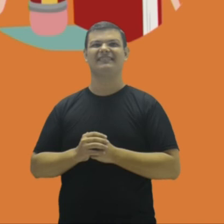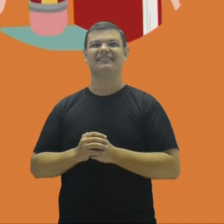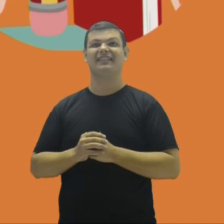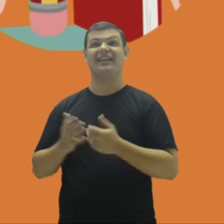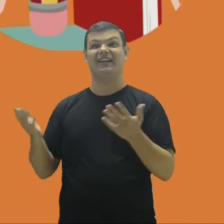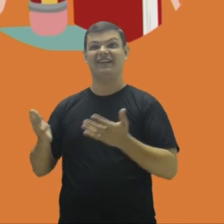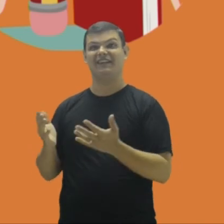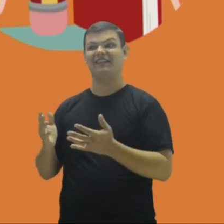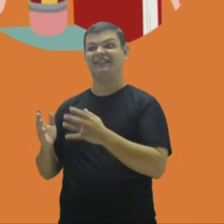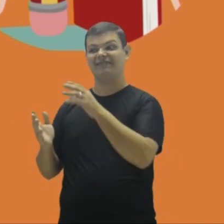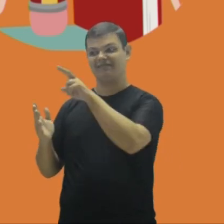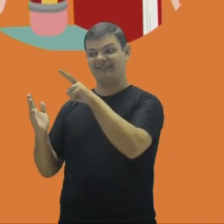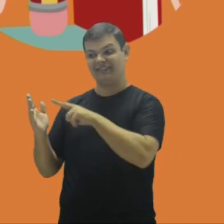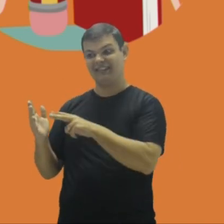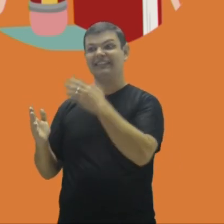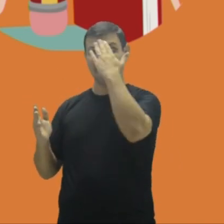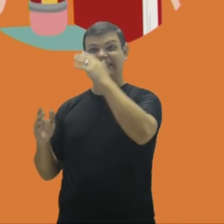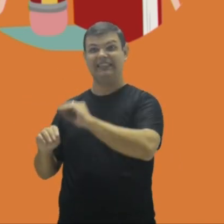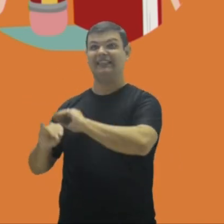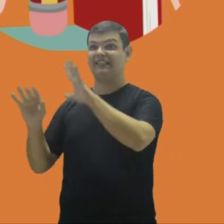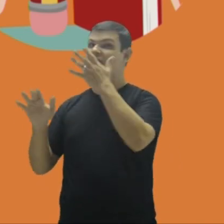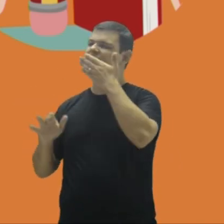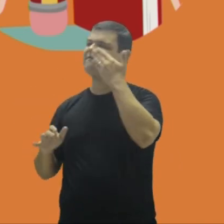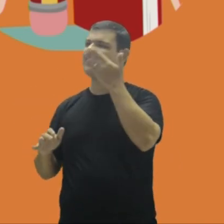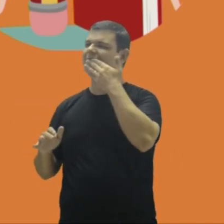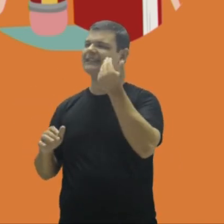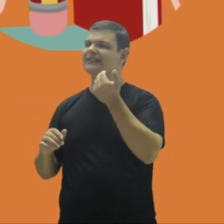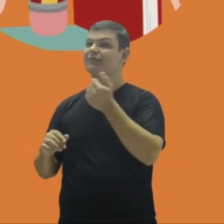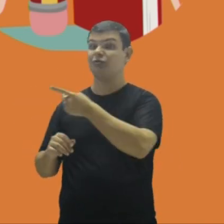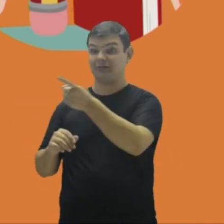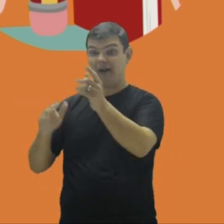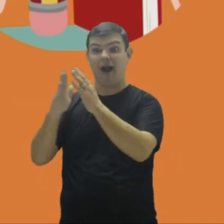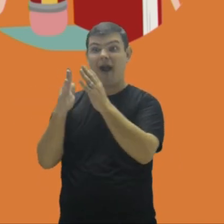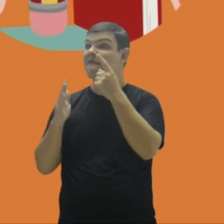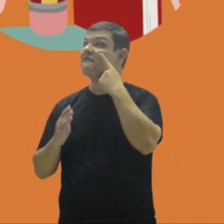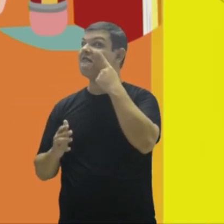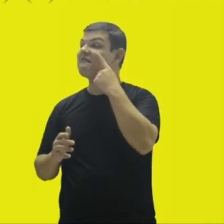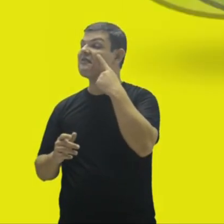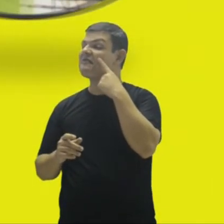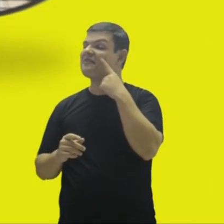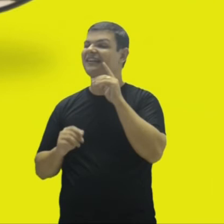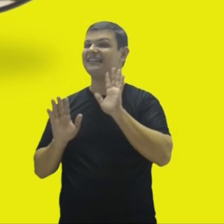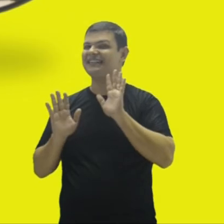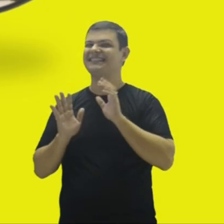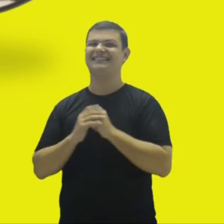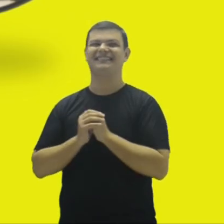Vamos à interpretação do texto. Vai ficar fácil. Quero ver aí em casa quem vai acertar.